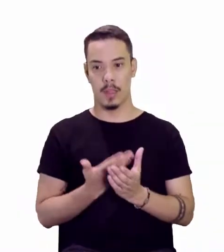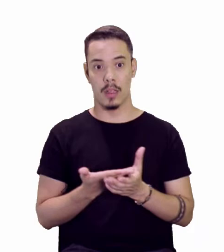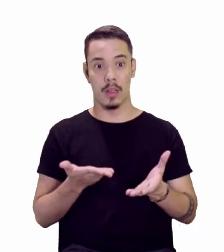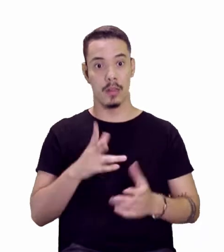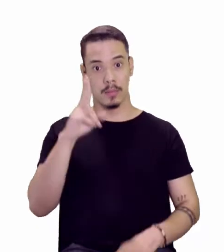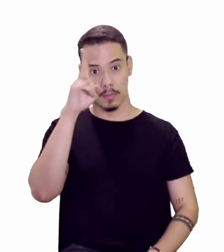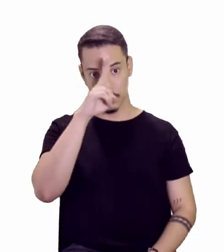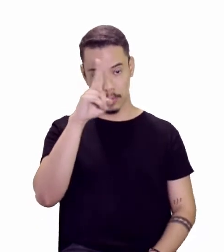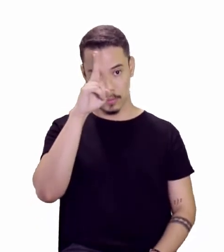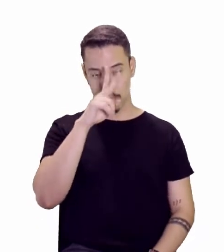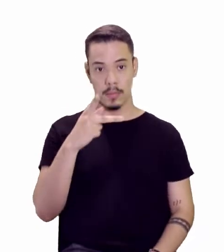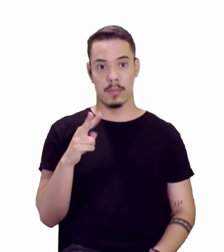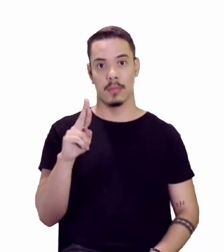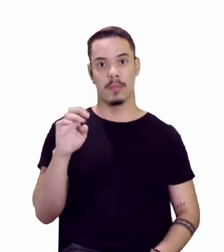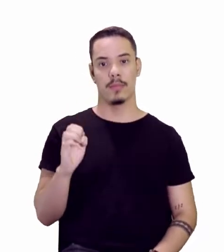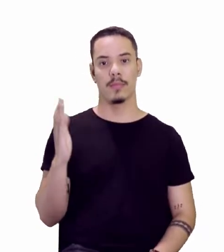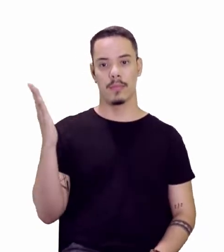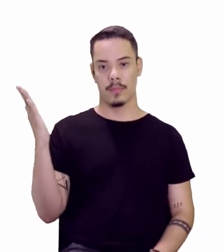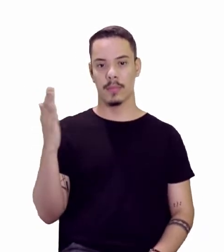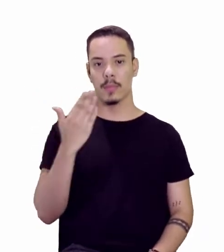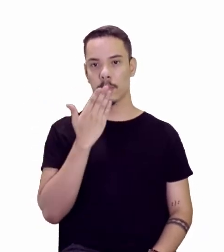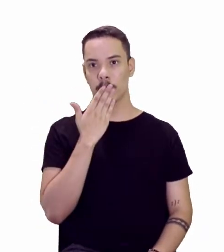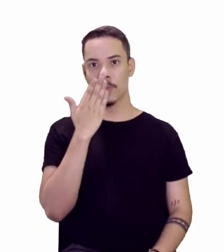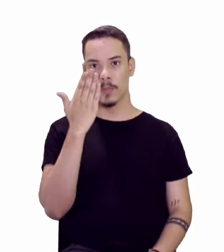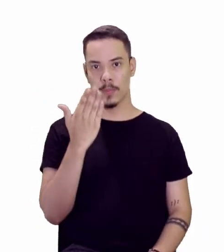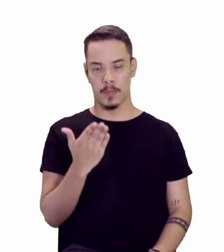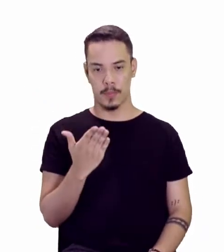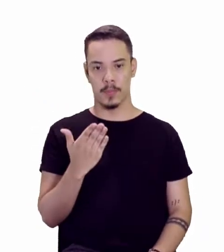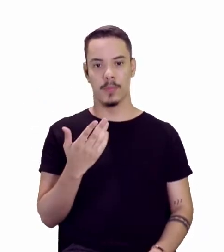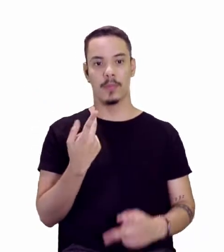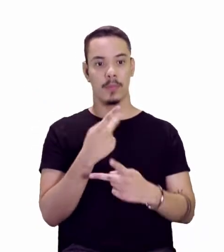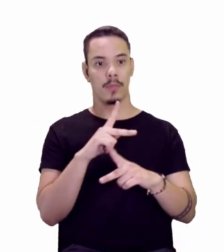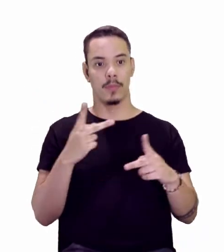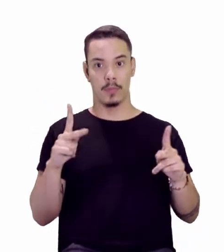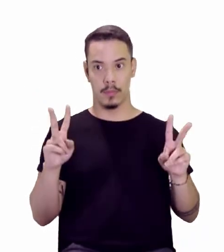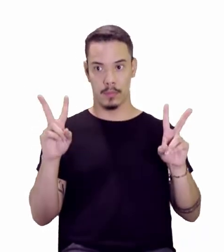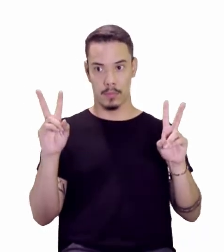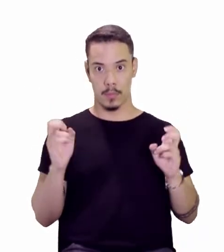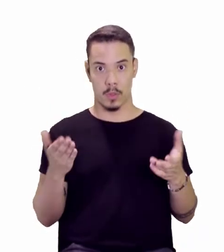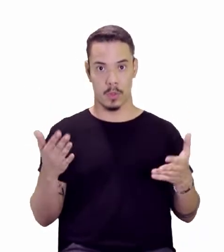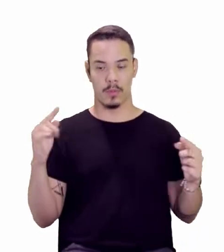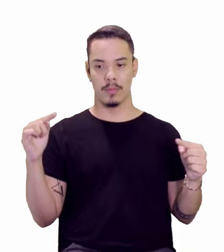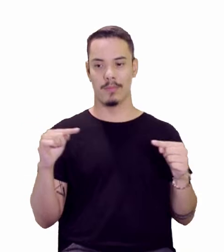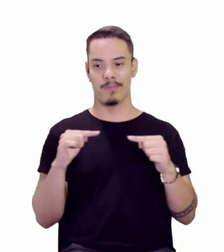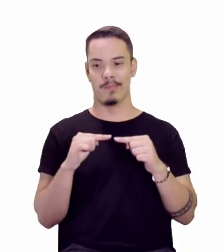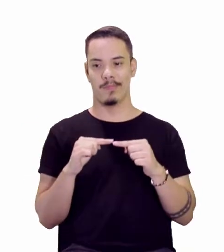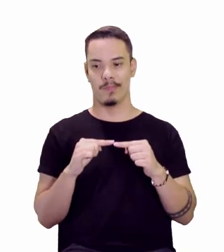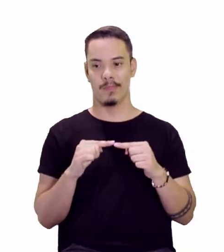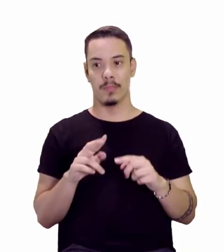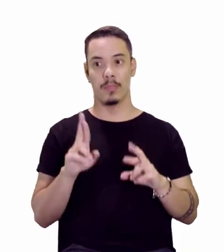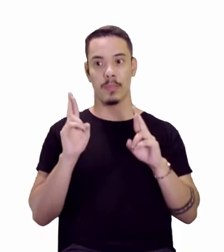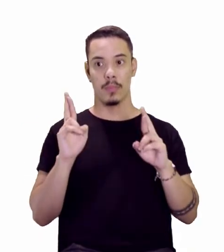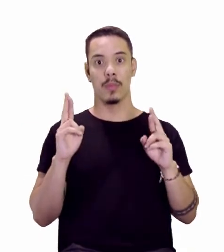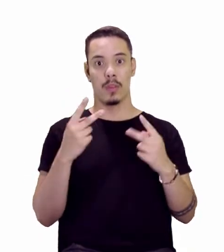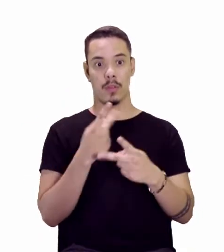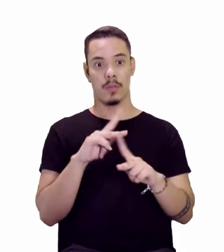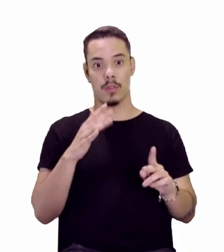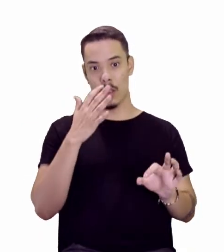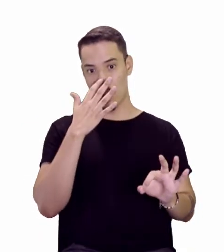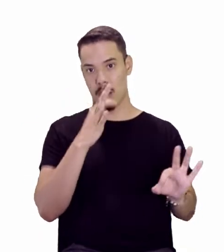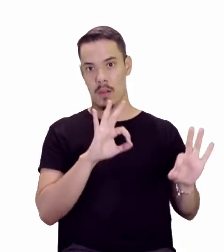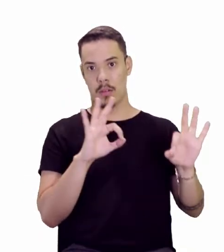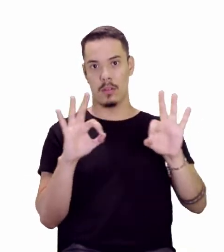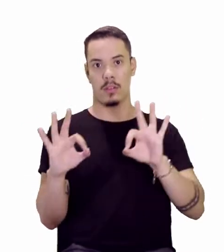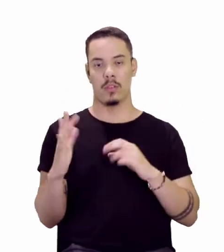lembrando ali do pré-requisito, empuxo, certo? É sobre isso que nós vamos falar hoje. Espero que vocês tenham assistido, que vai